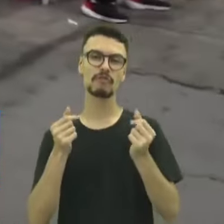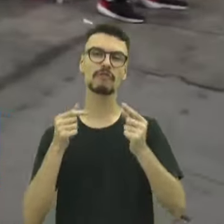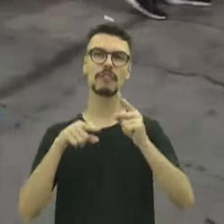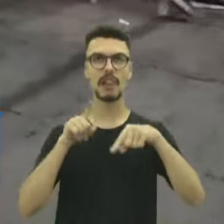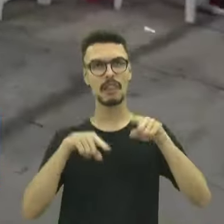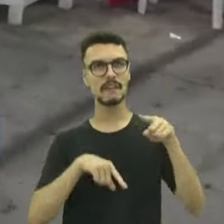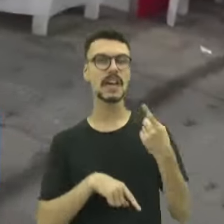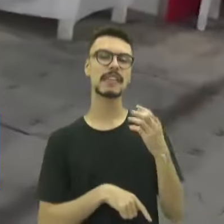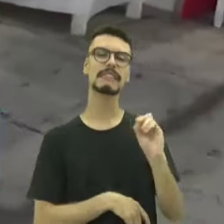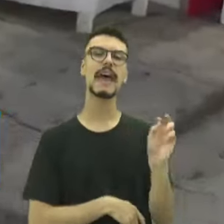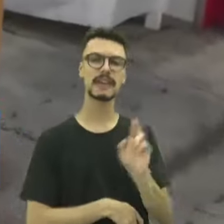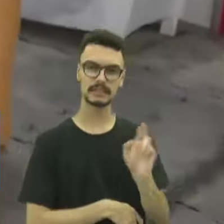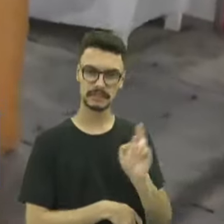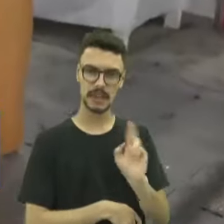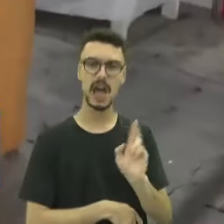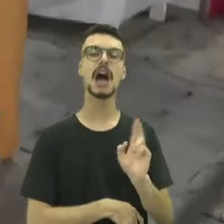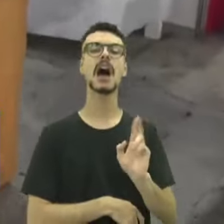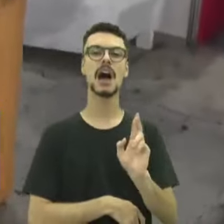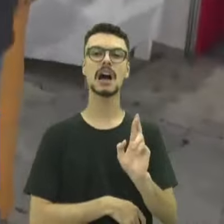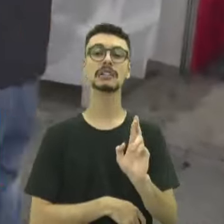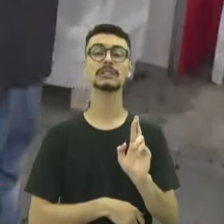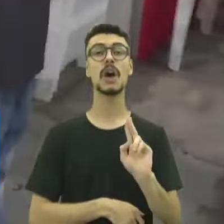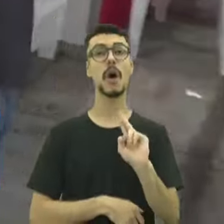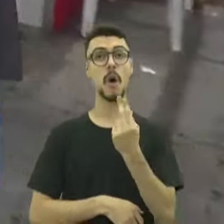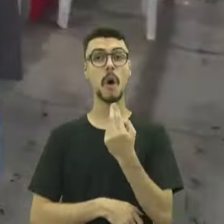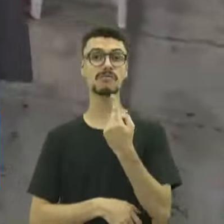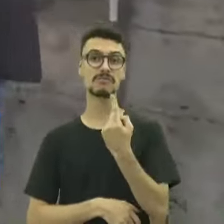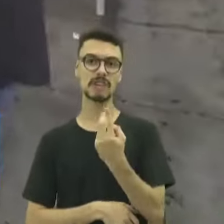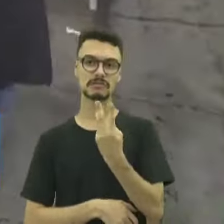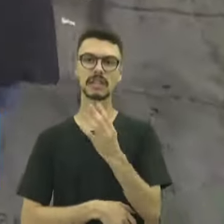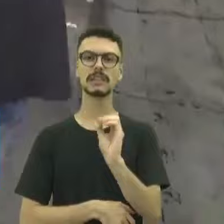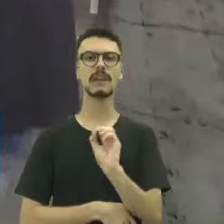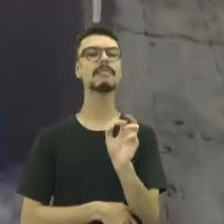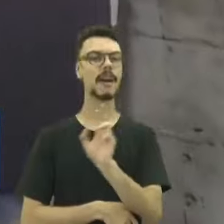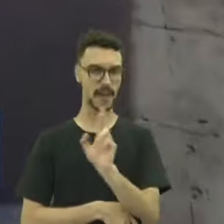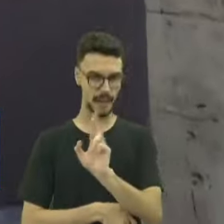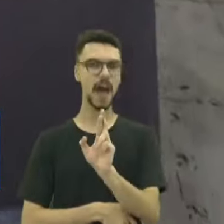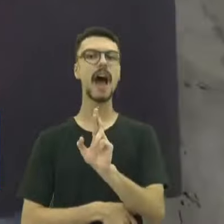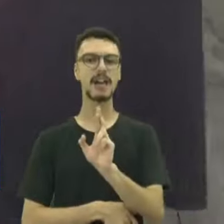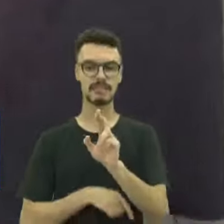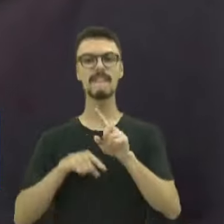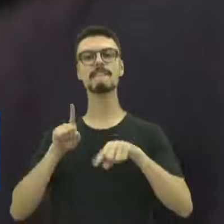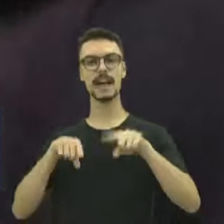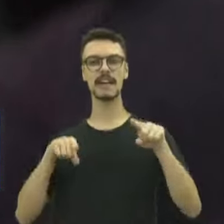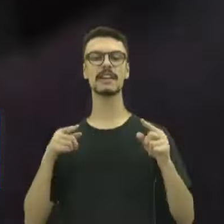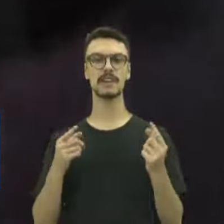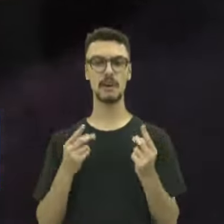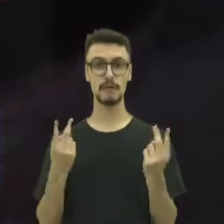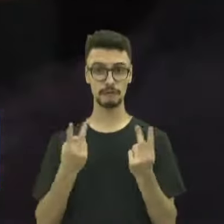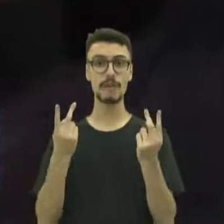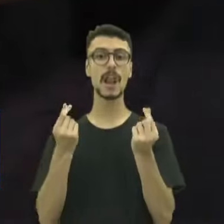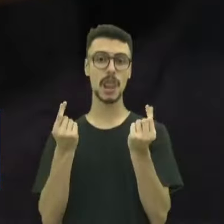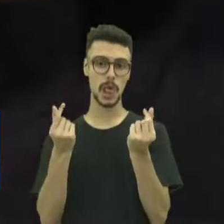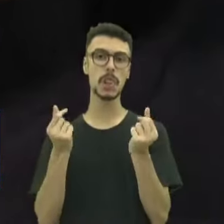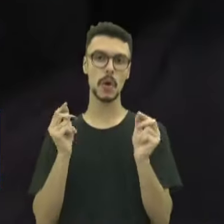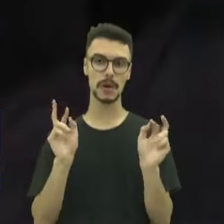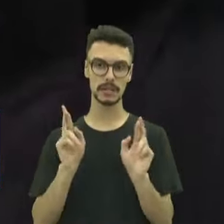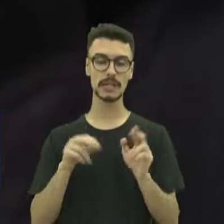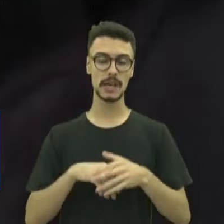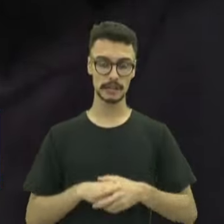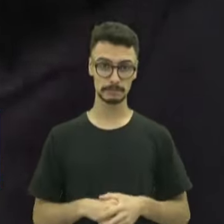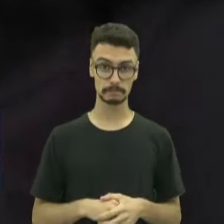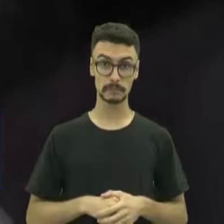de R$10 até R$130. Então, olha só, agora, nesse exato momento, você aí de casa, olha